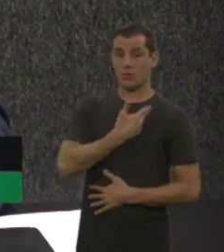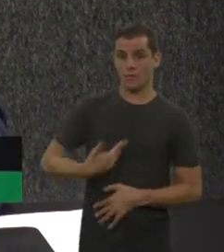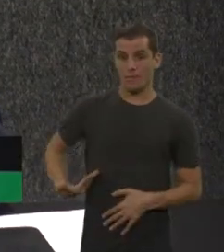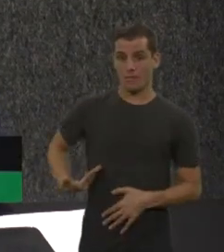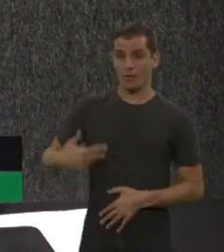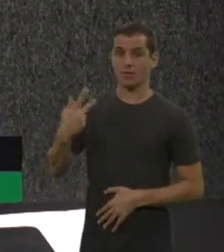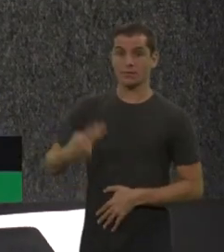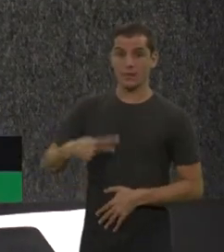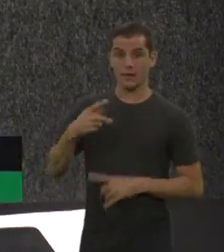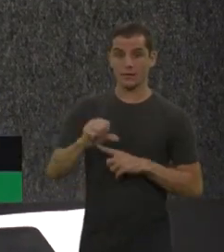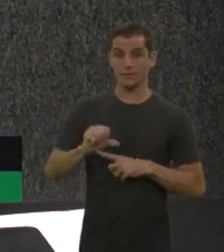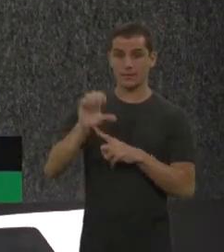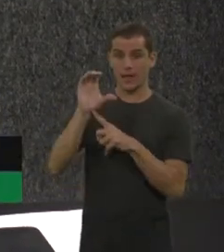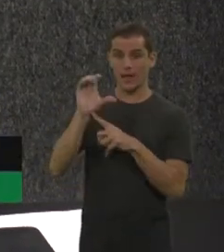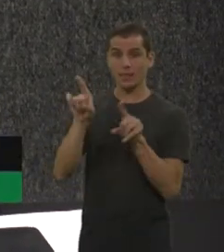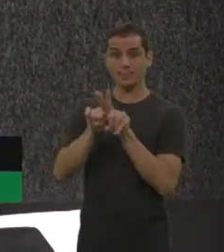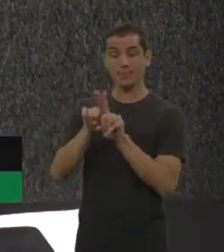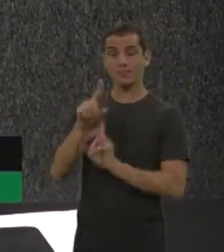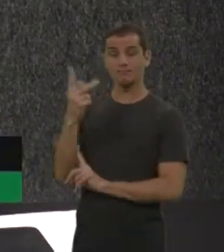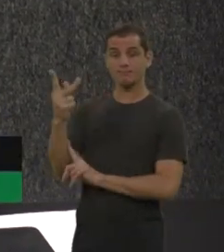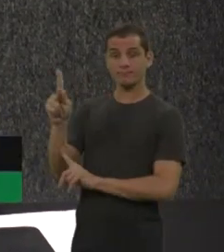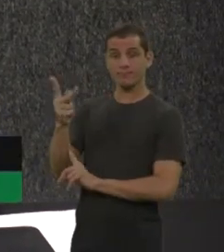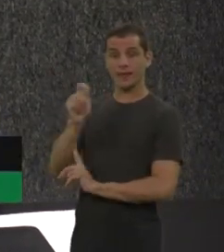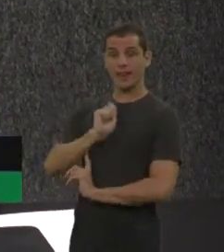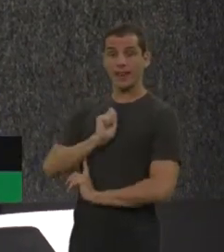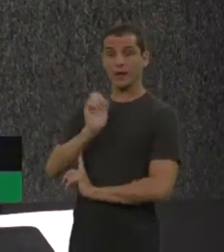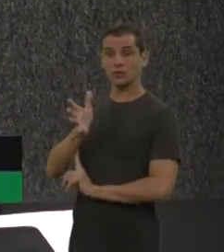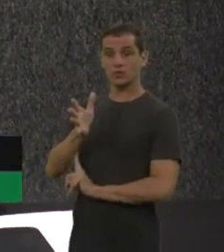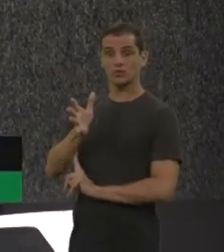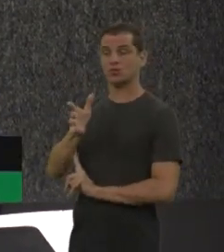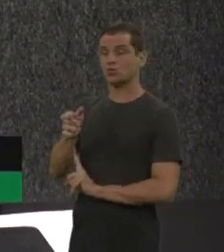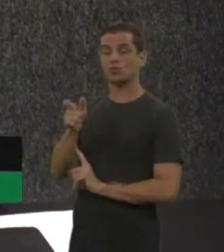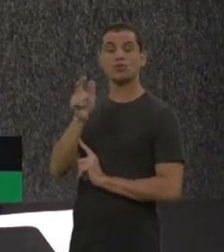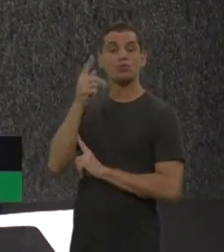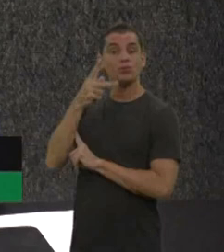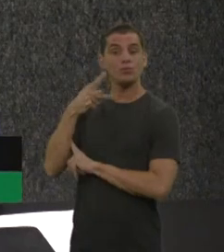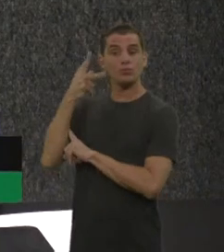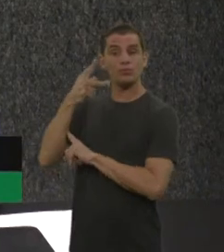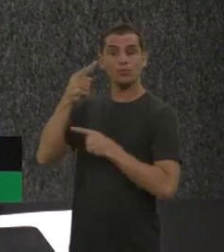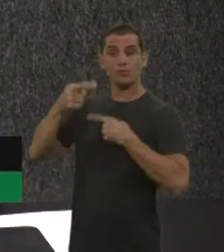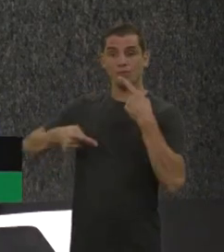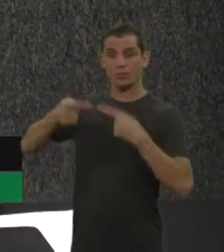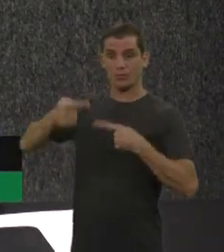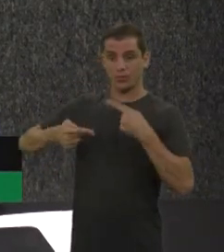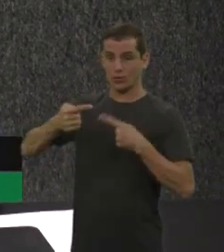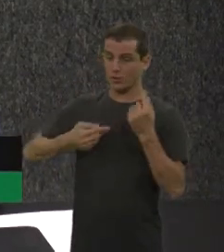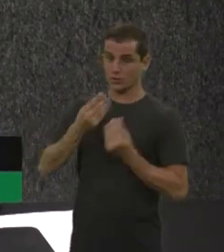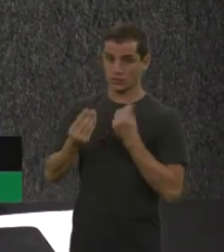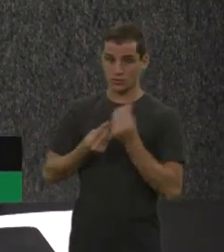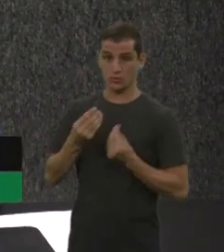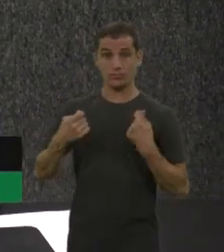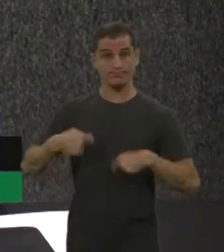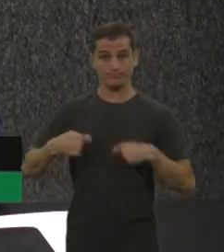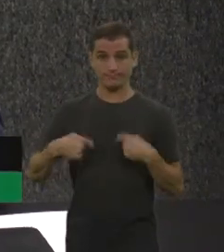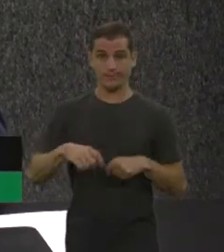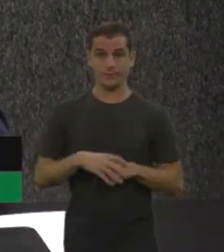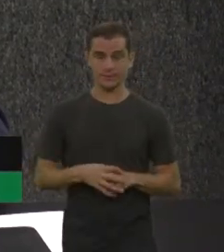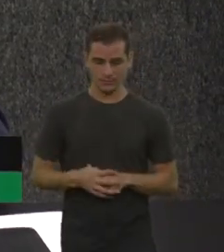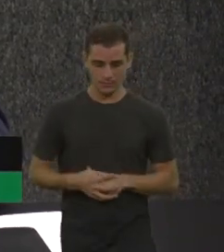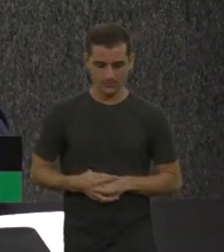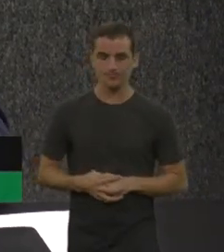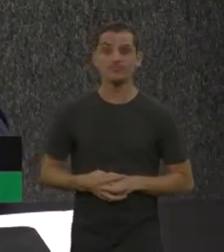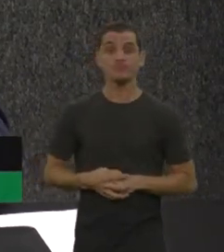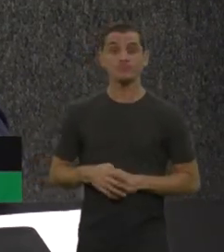também algumas atitudes políticas que têm que ser tomadas. E nós estamos falando aqui em 13 milhões